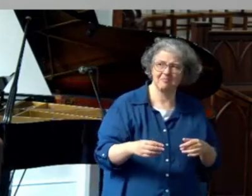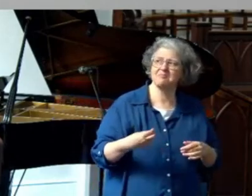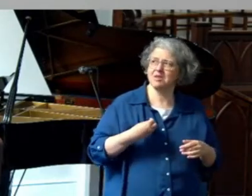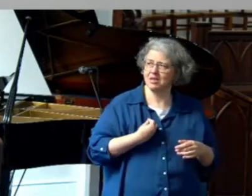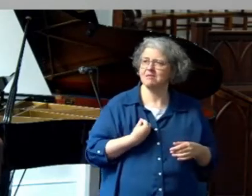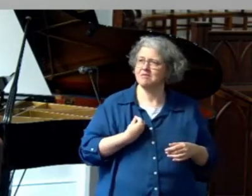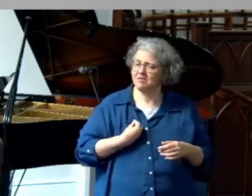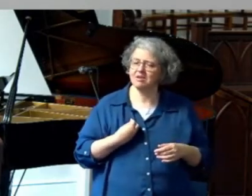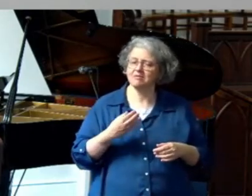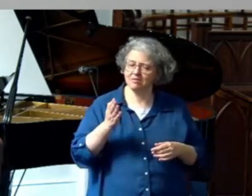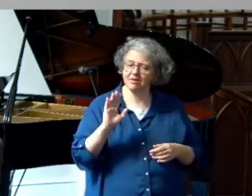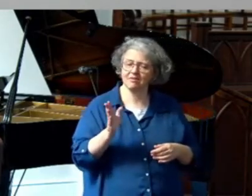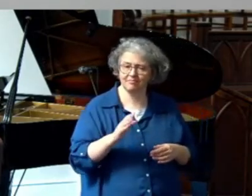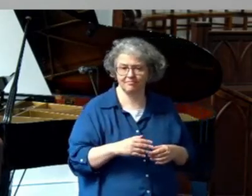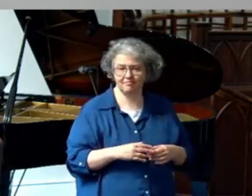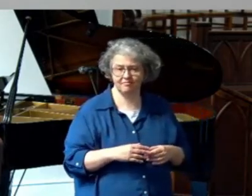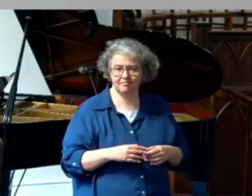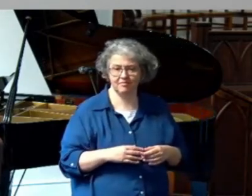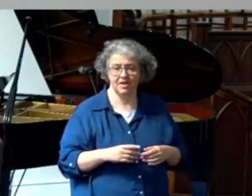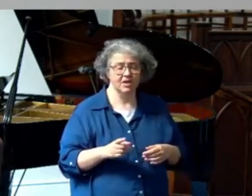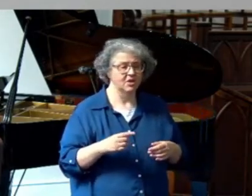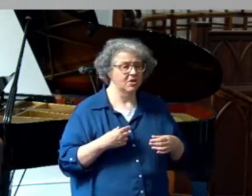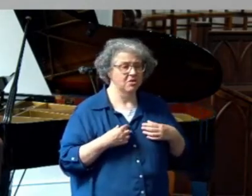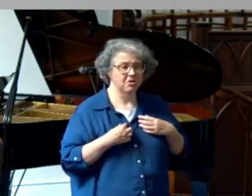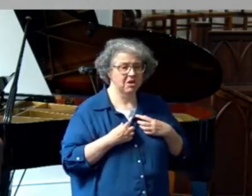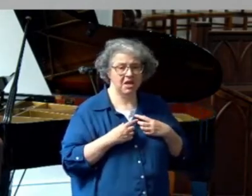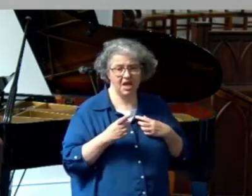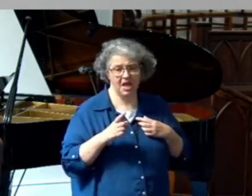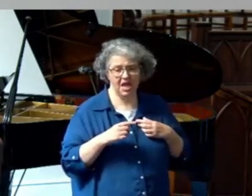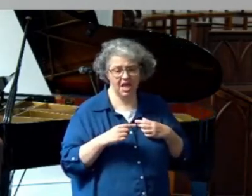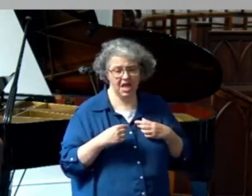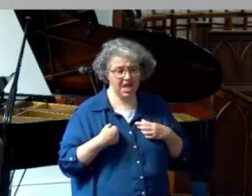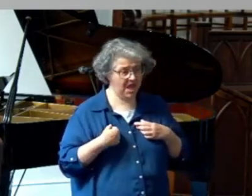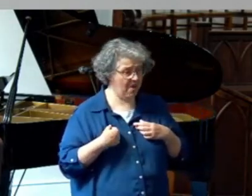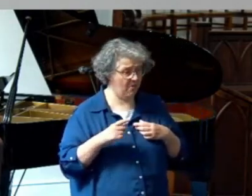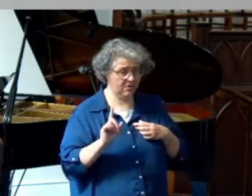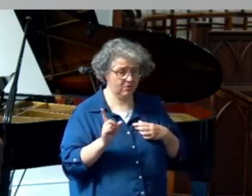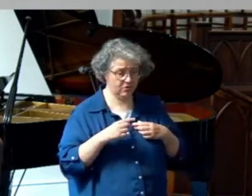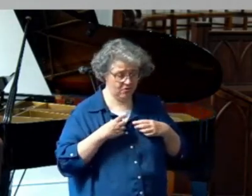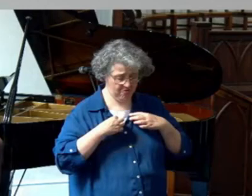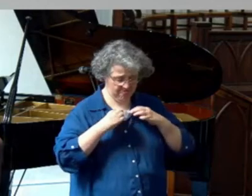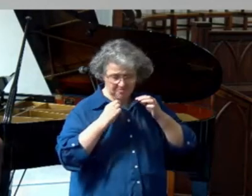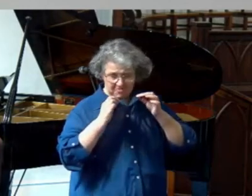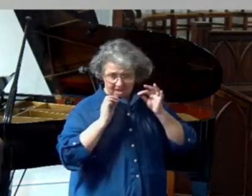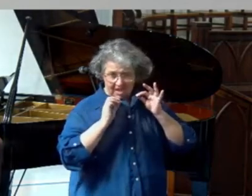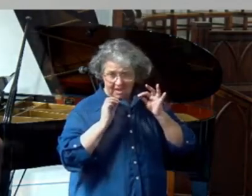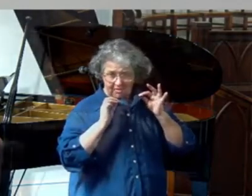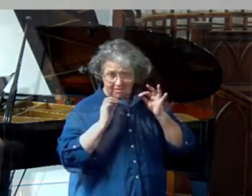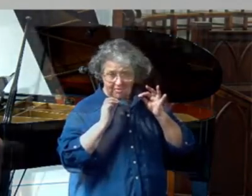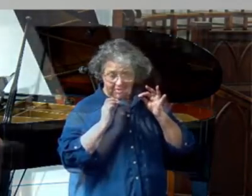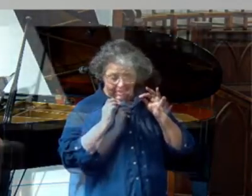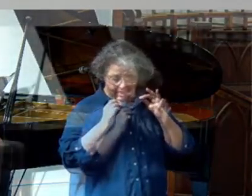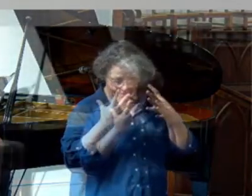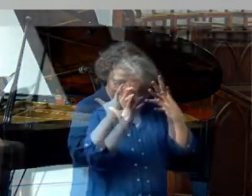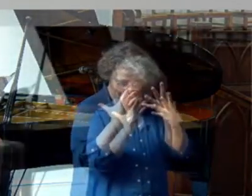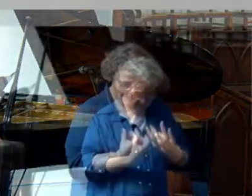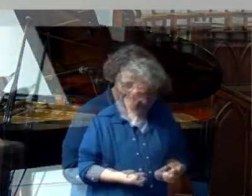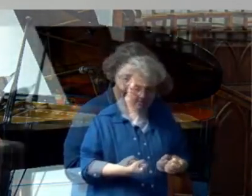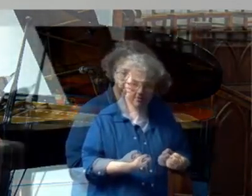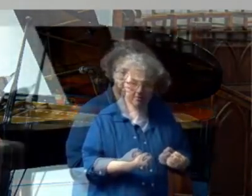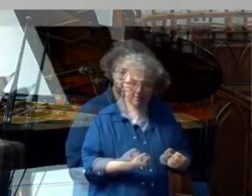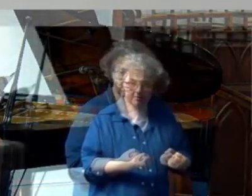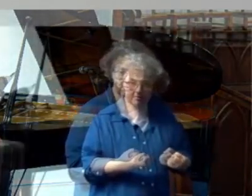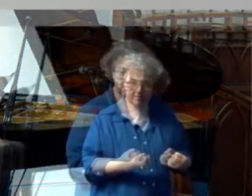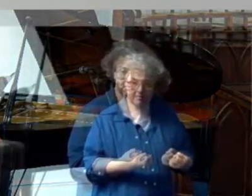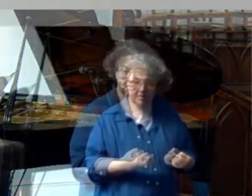tempo passa e ele se desgasta. Eu não sou como um avião que cai como uma folha levando a um trágico